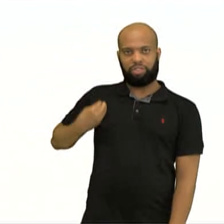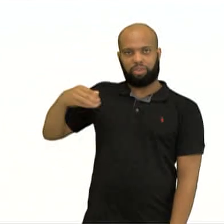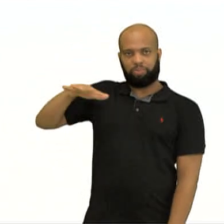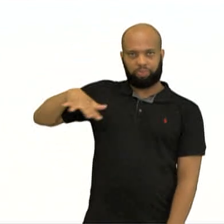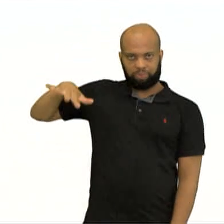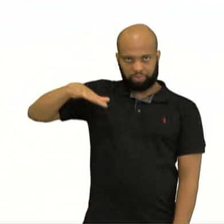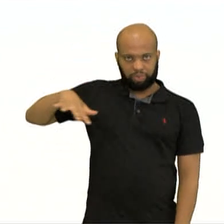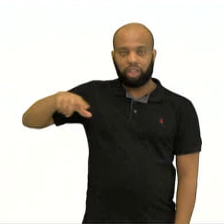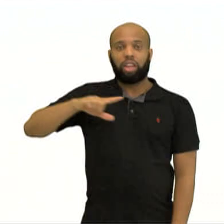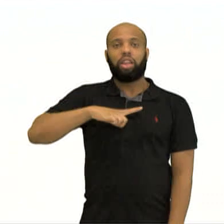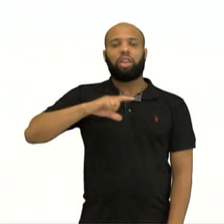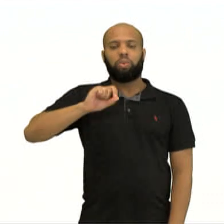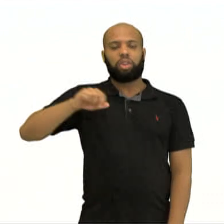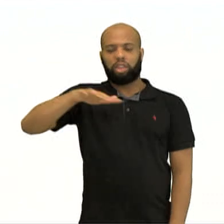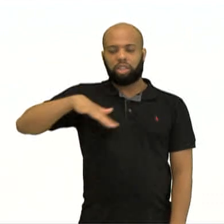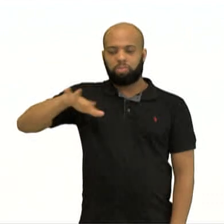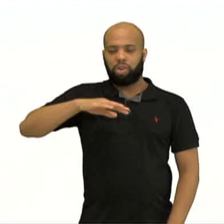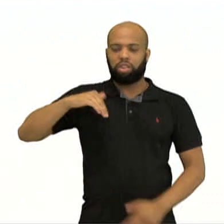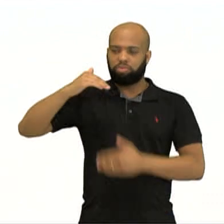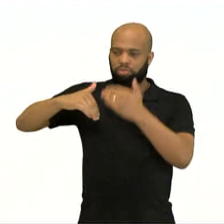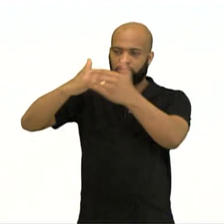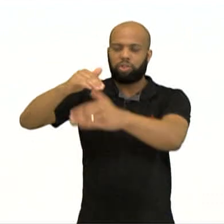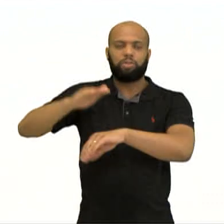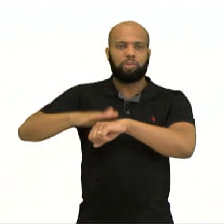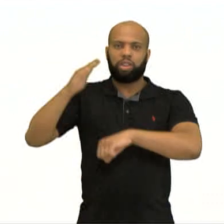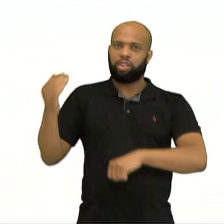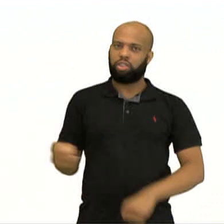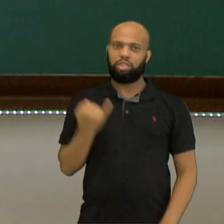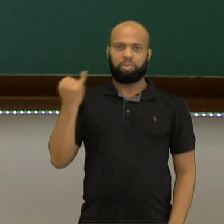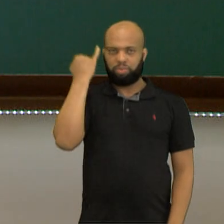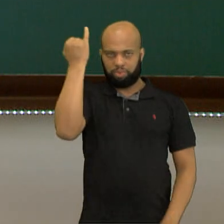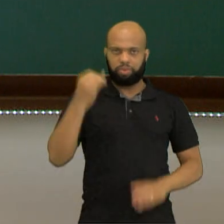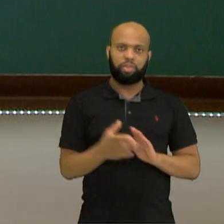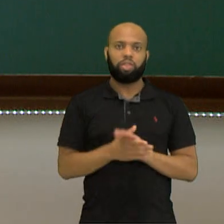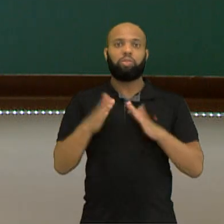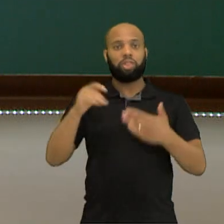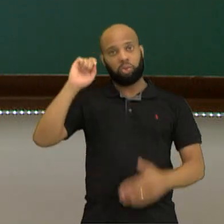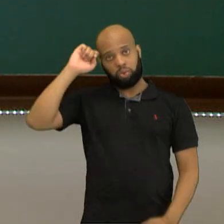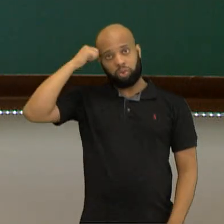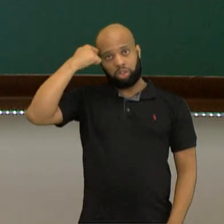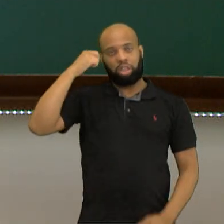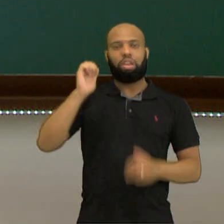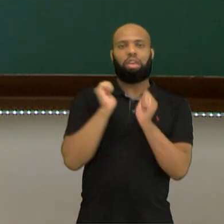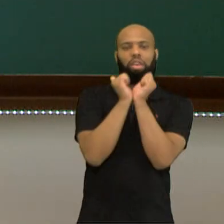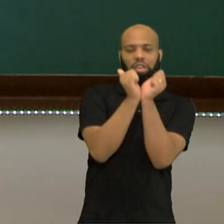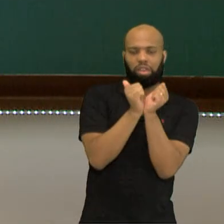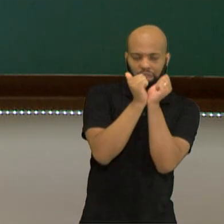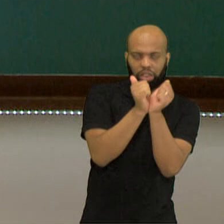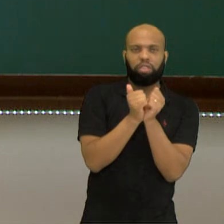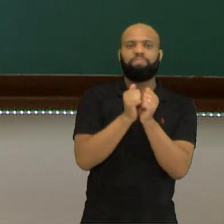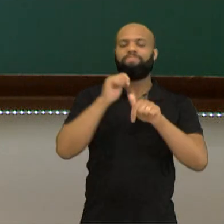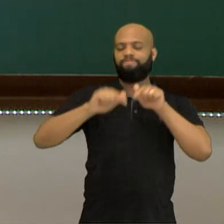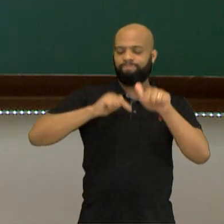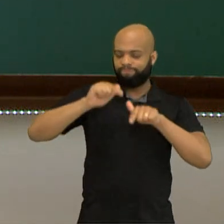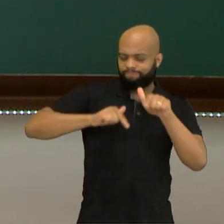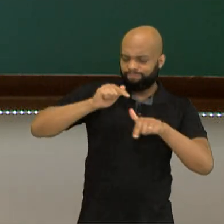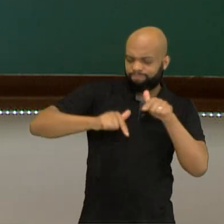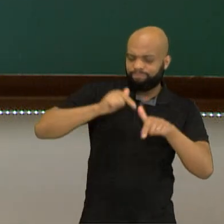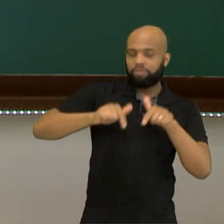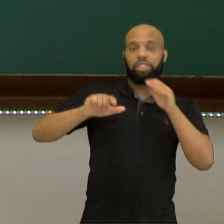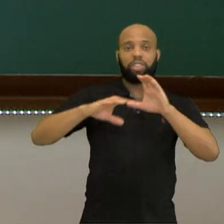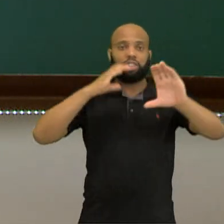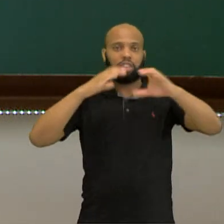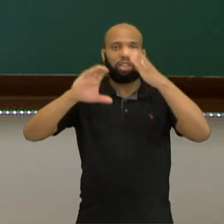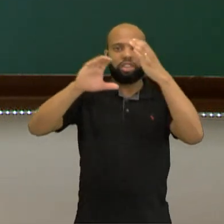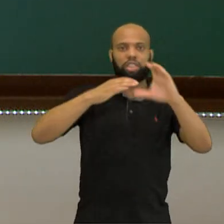um de seus espaços de desenvolvimento mais importantes. O negro escravizado trabalhava e